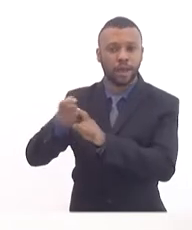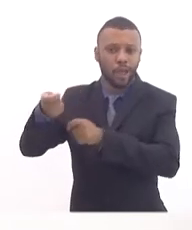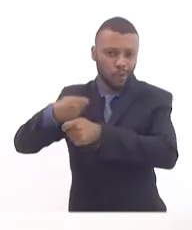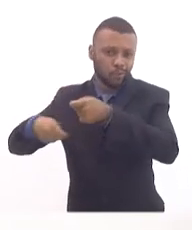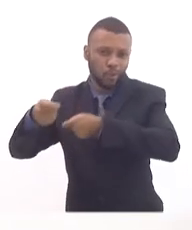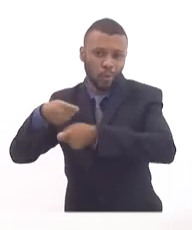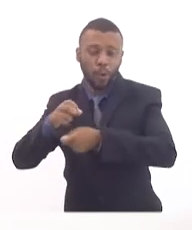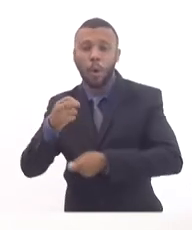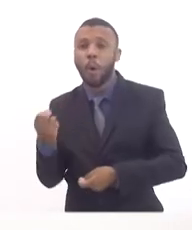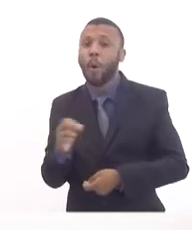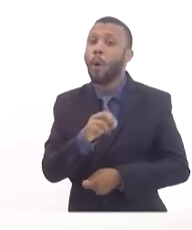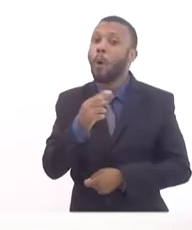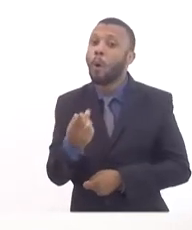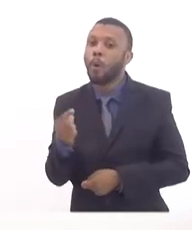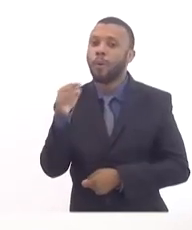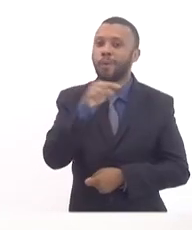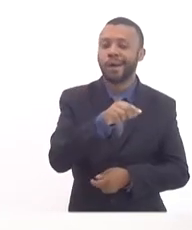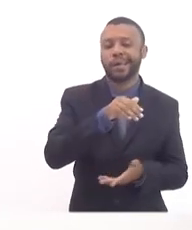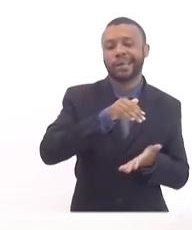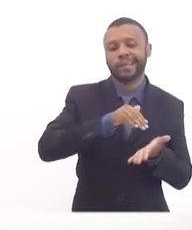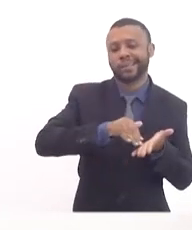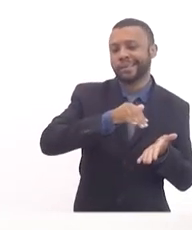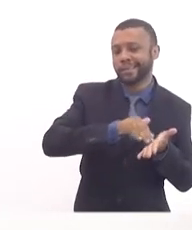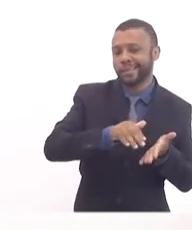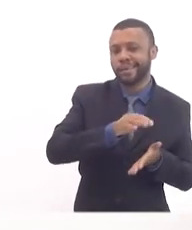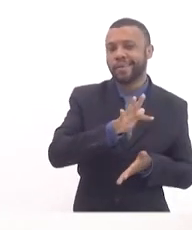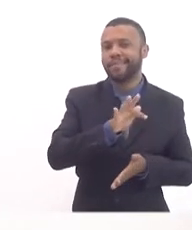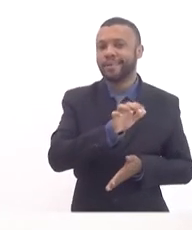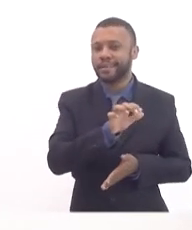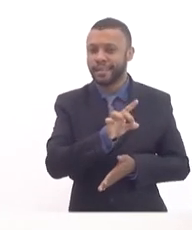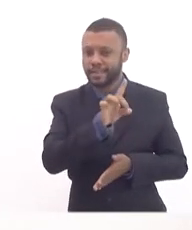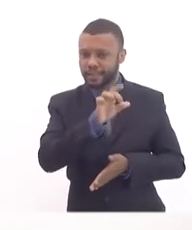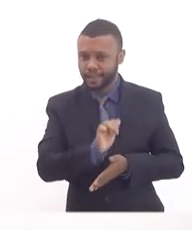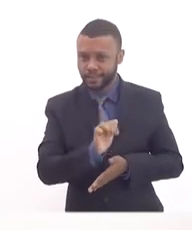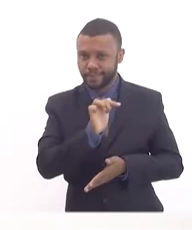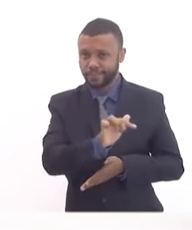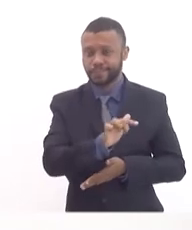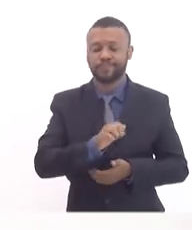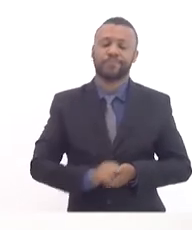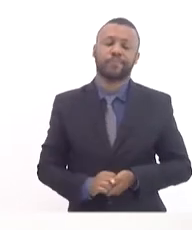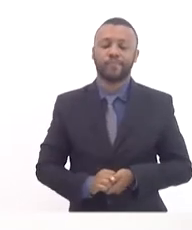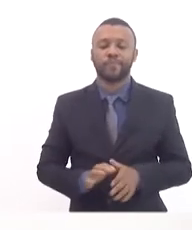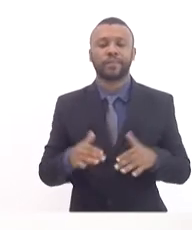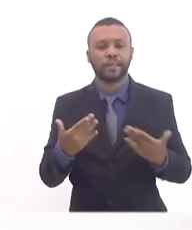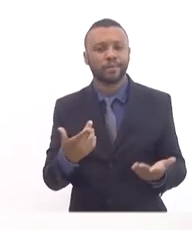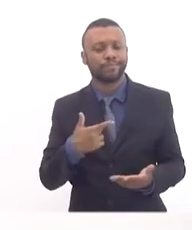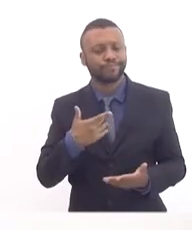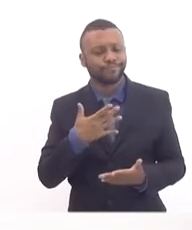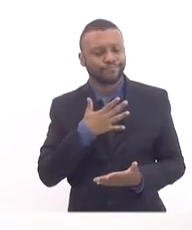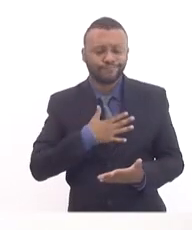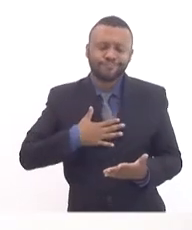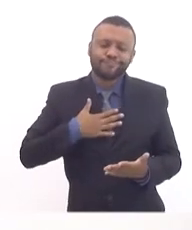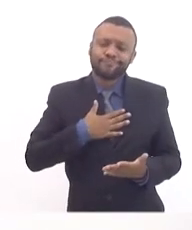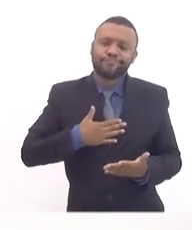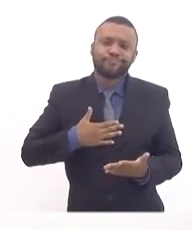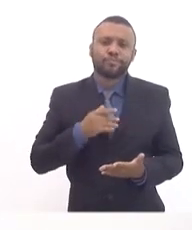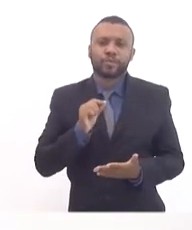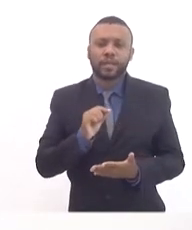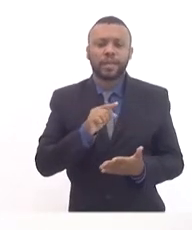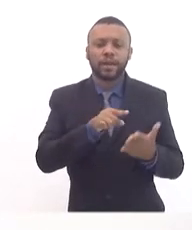fazenda a minha me agrada muito a indicação de que é esses incentivos